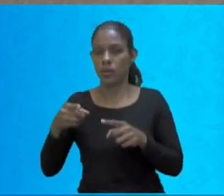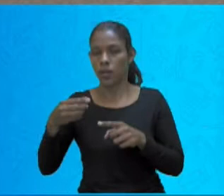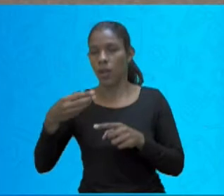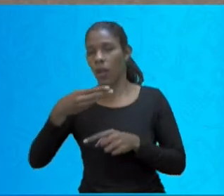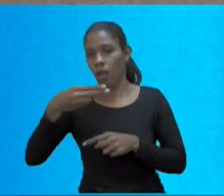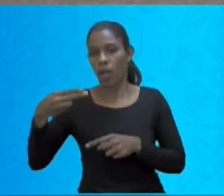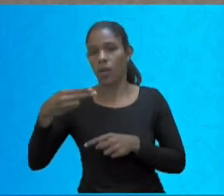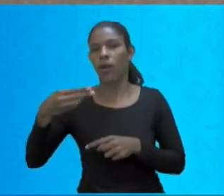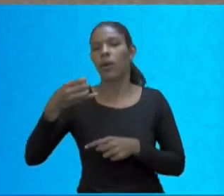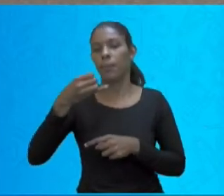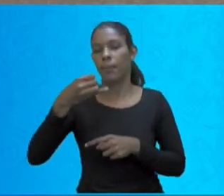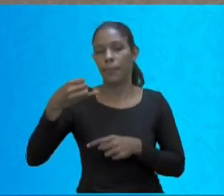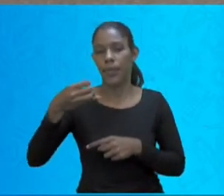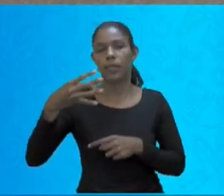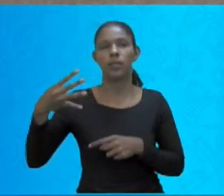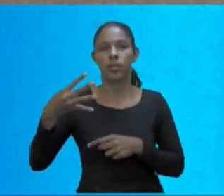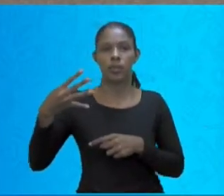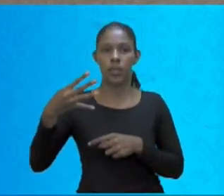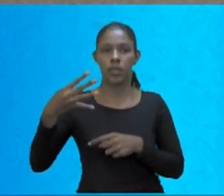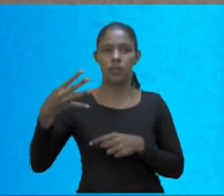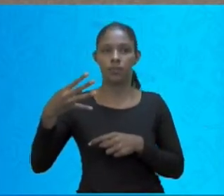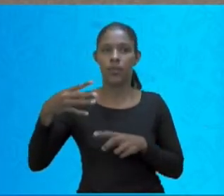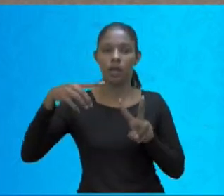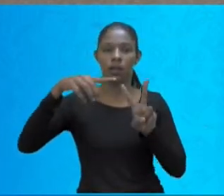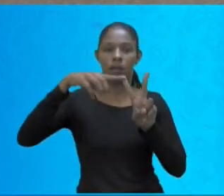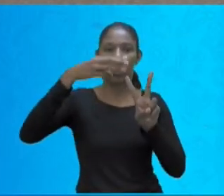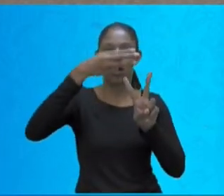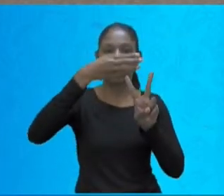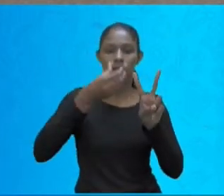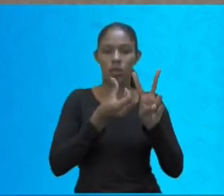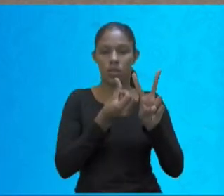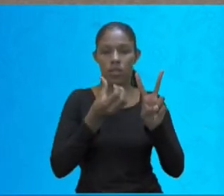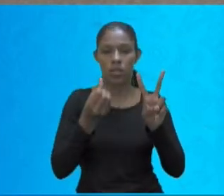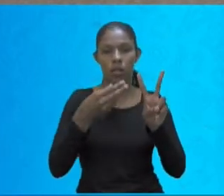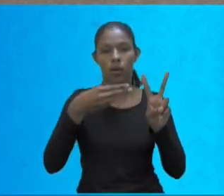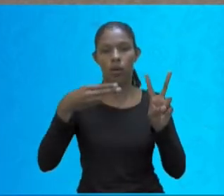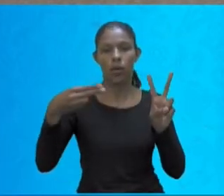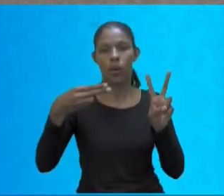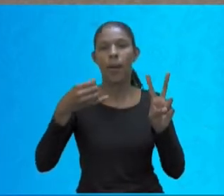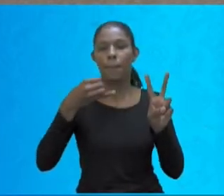menos 64 é igual a menos 4.